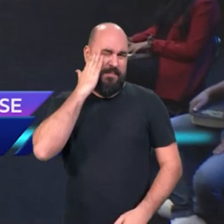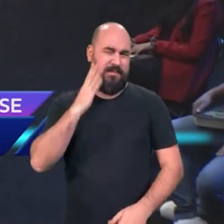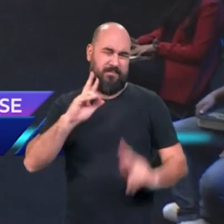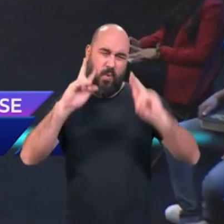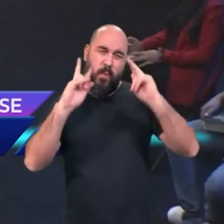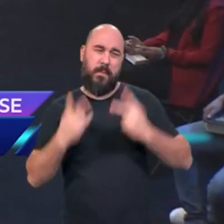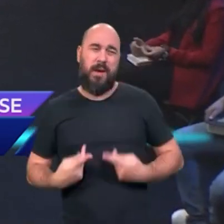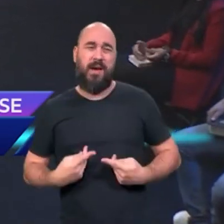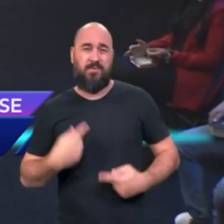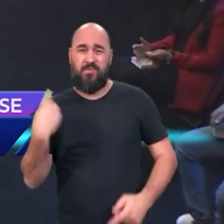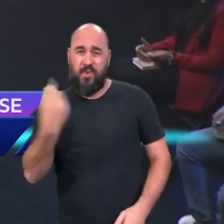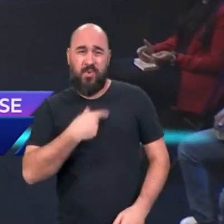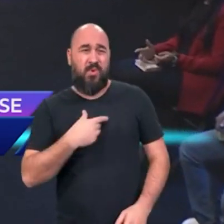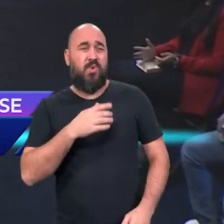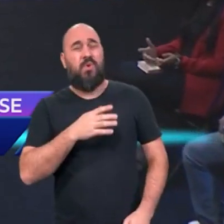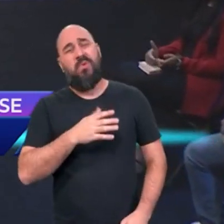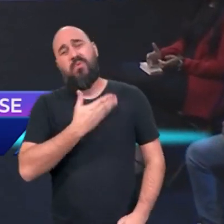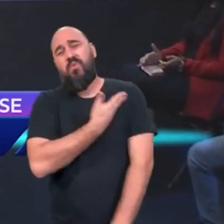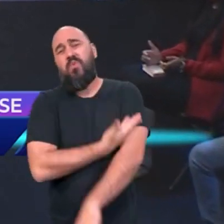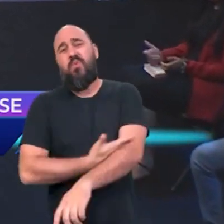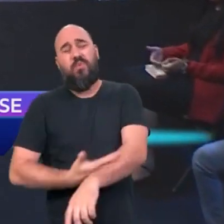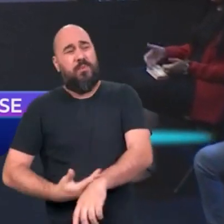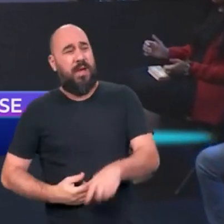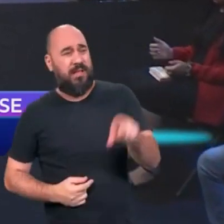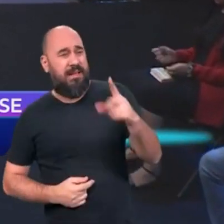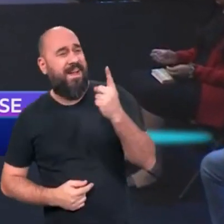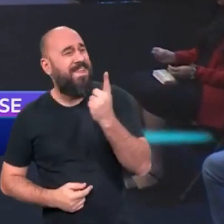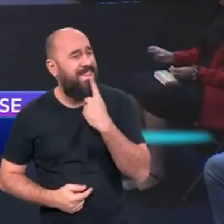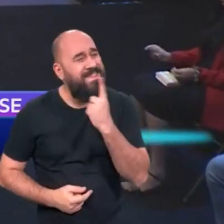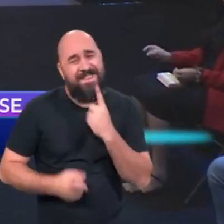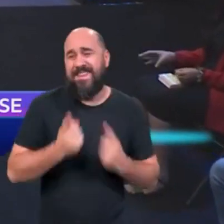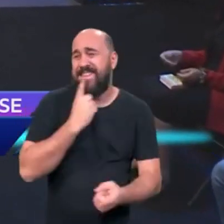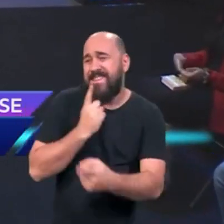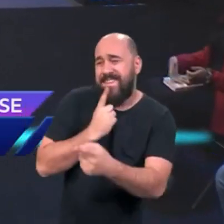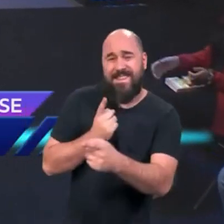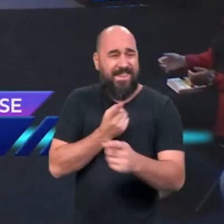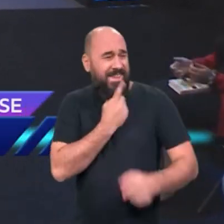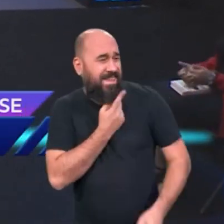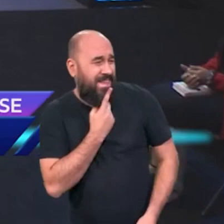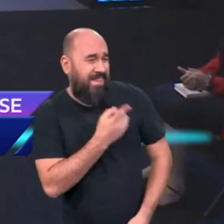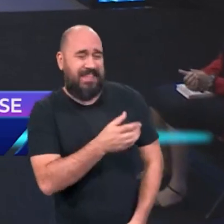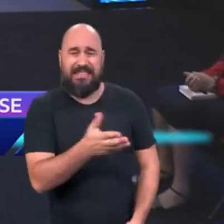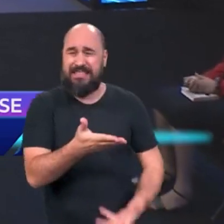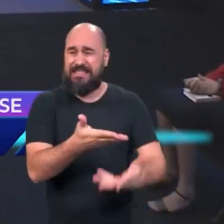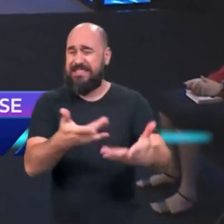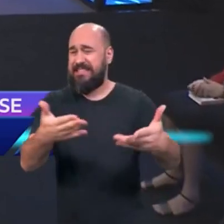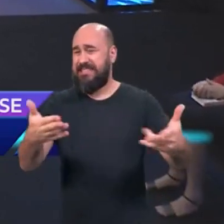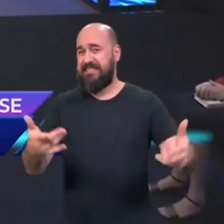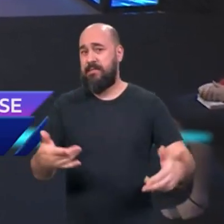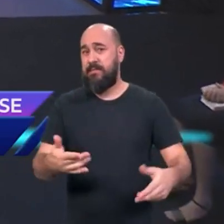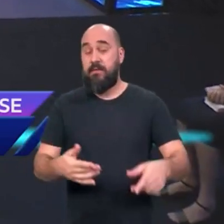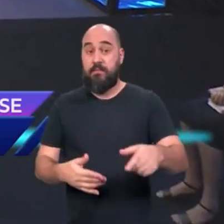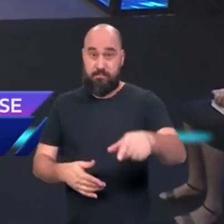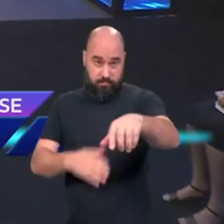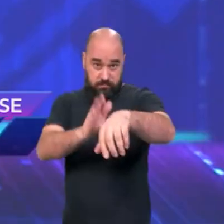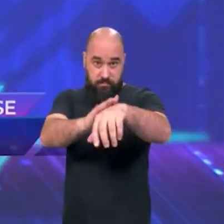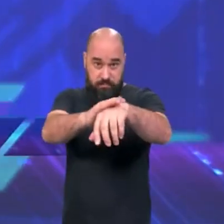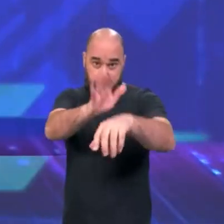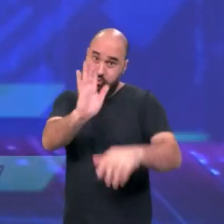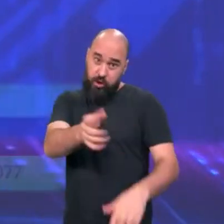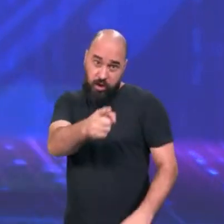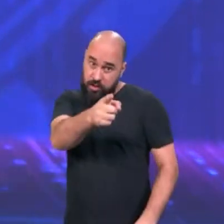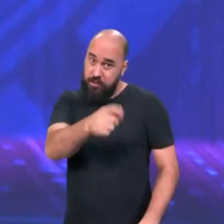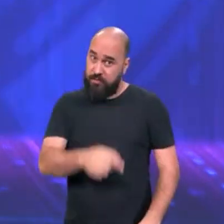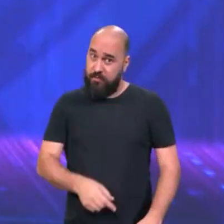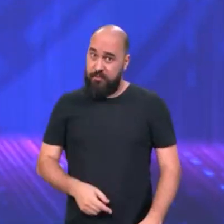aconteceram? E tem o outro lado da moeda. E quantas promessas você fez que você não conseguiu cumprir?